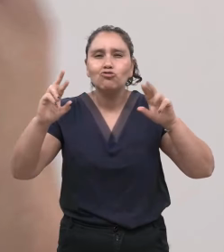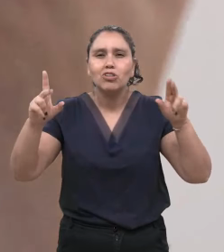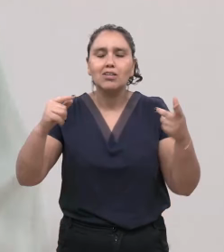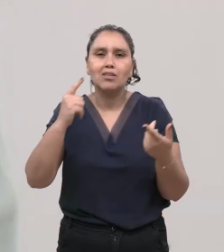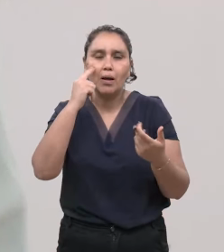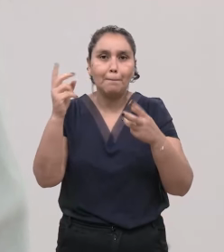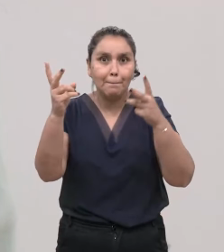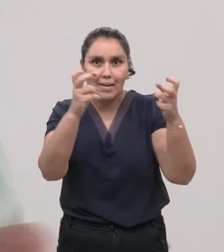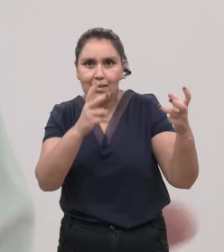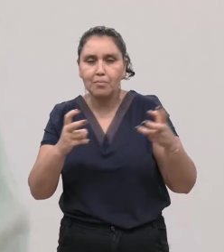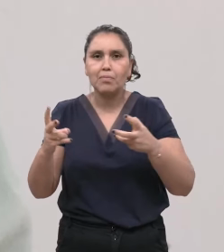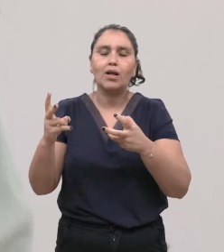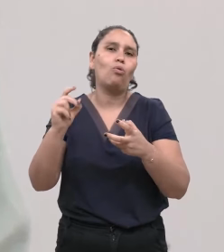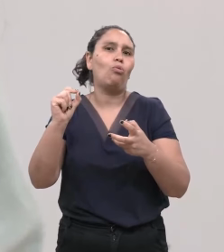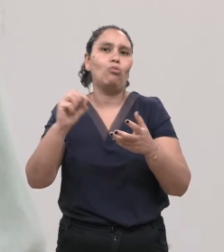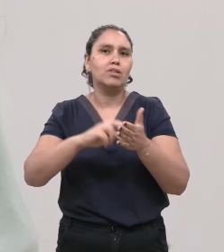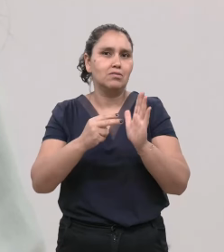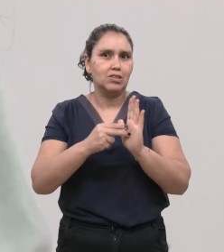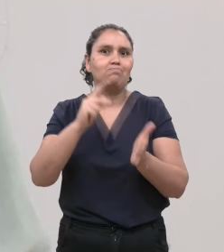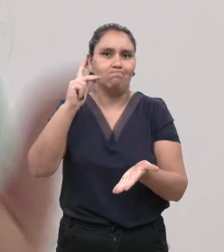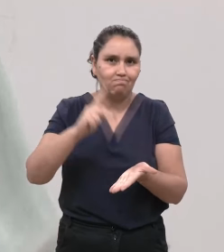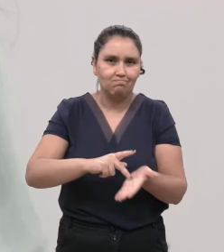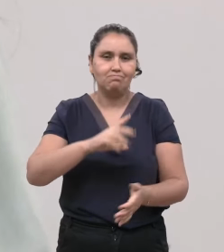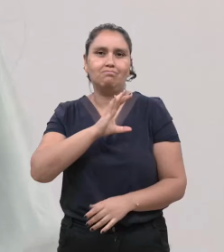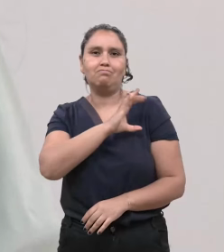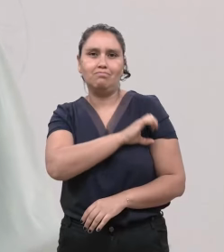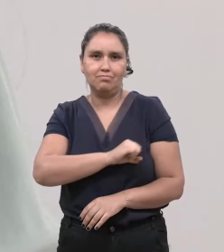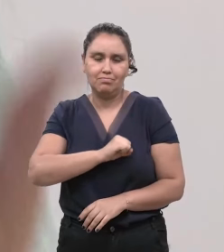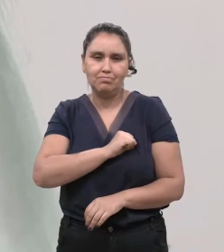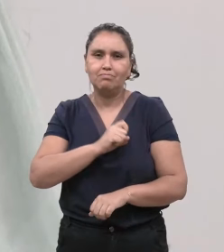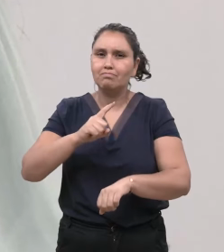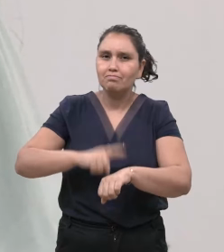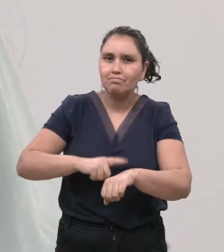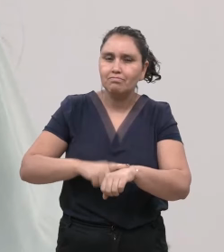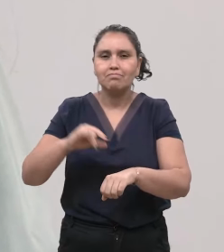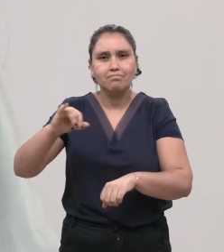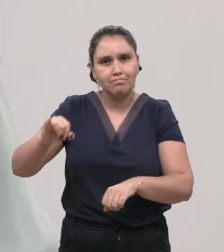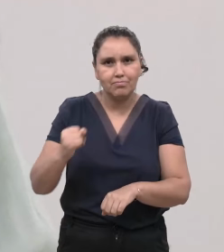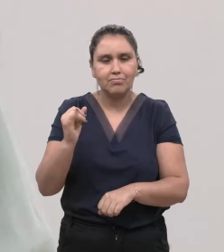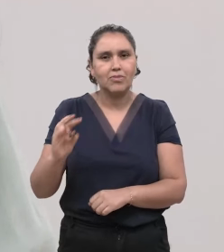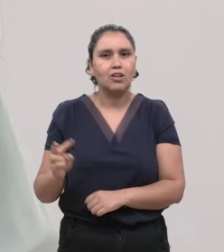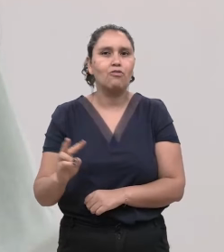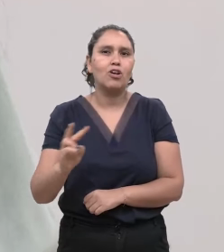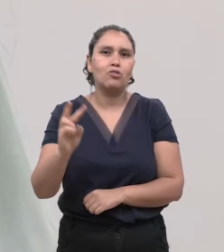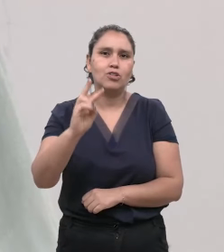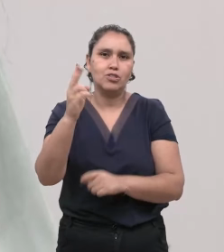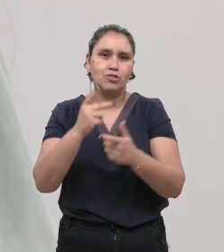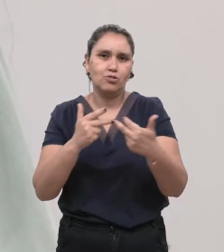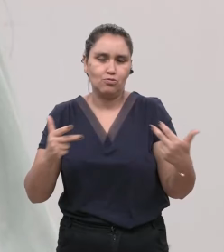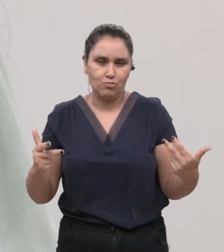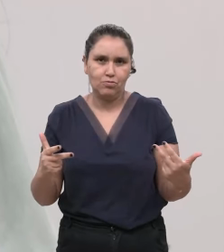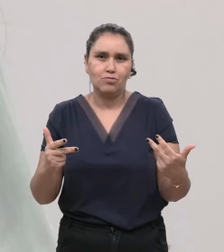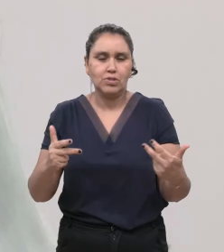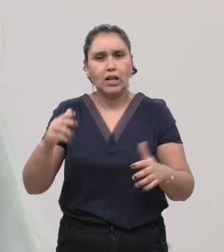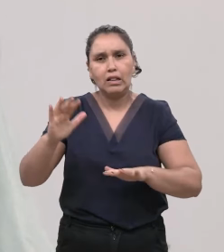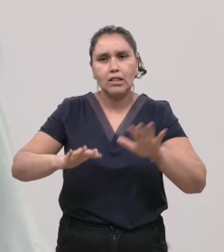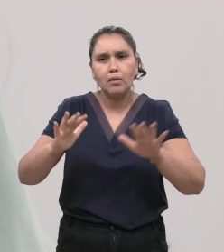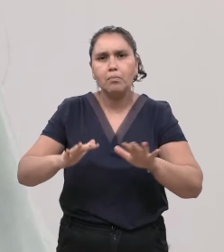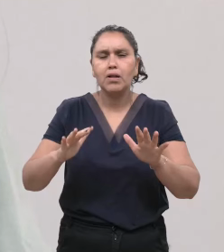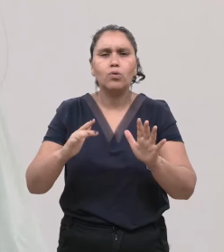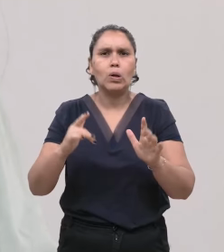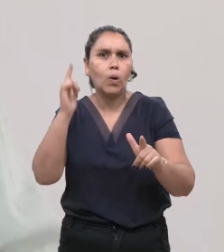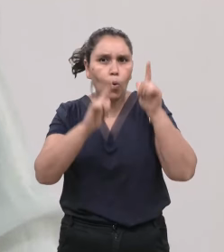um perceber a vida assim na essência dela, no amor mesmo, no aproveitar os momentos e no valorizar as pequenas coisas, porque